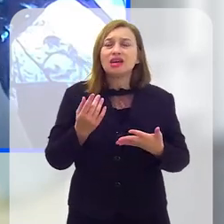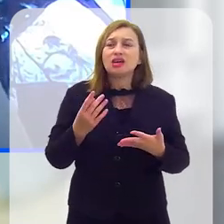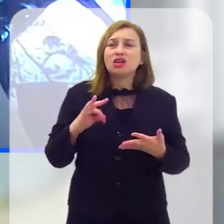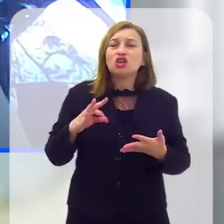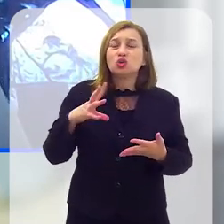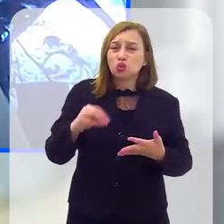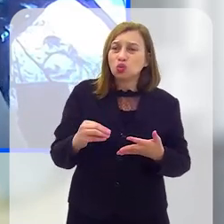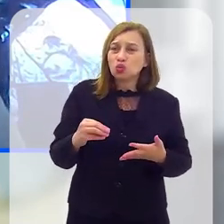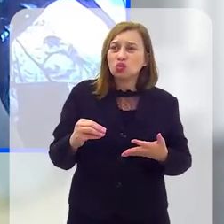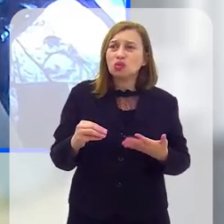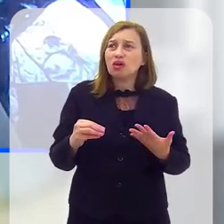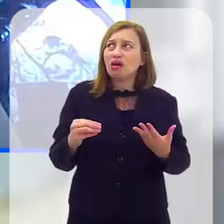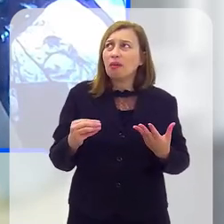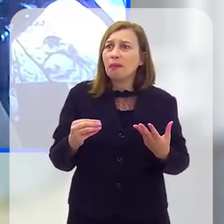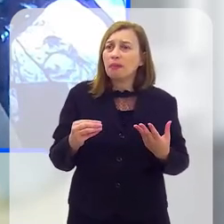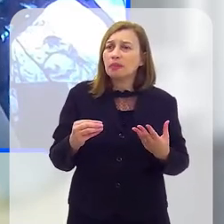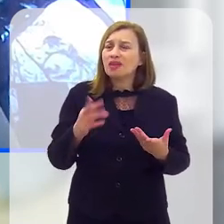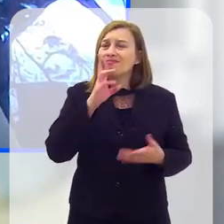que isso tem